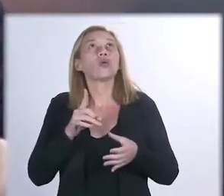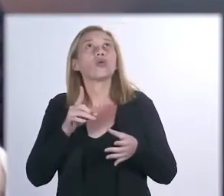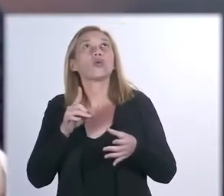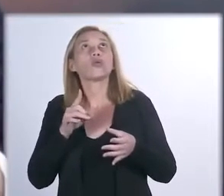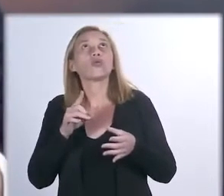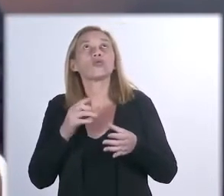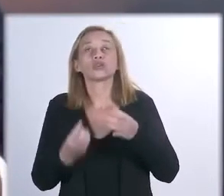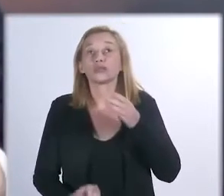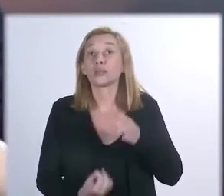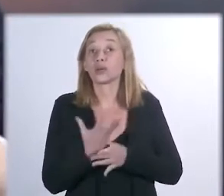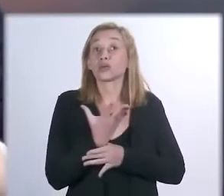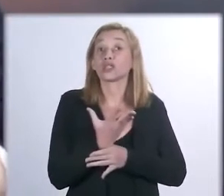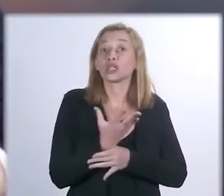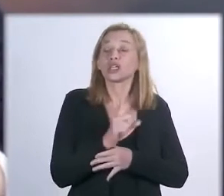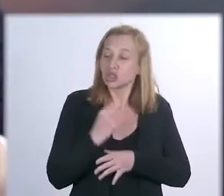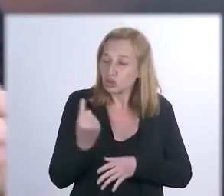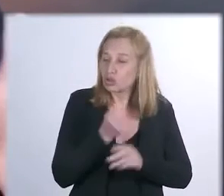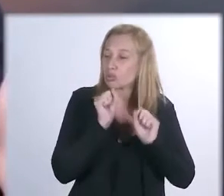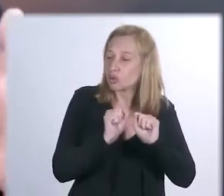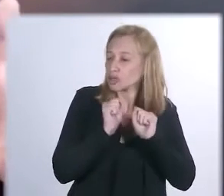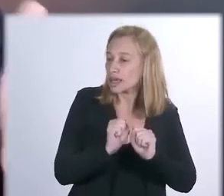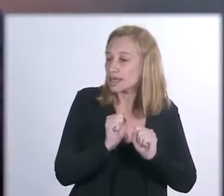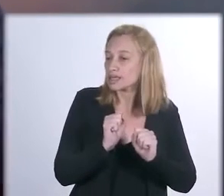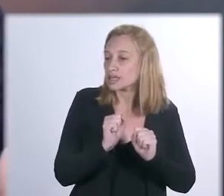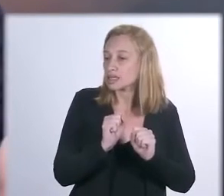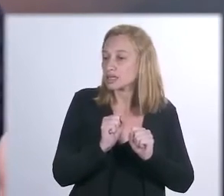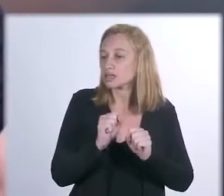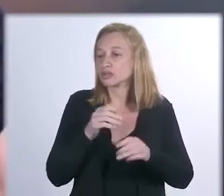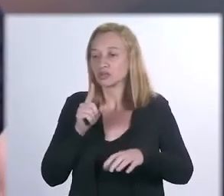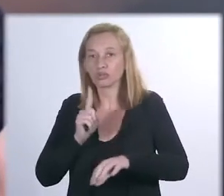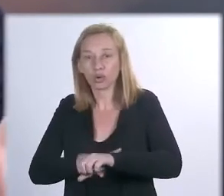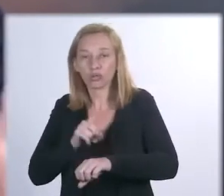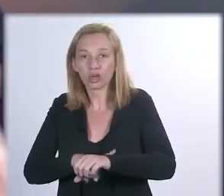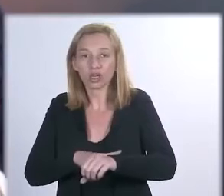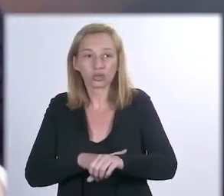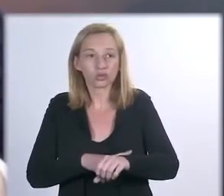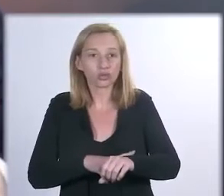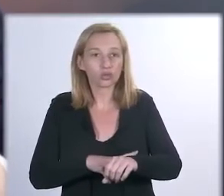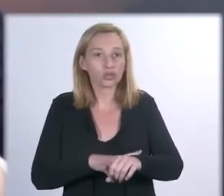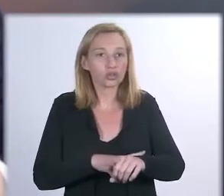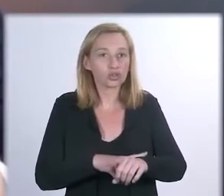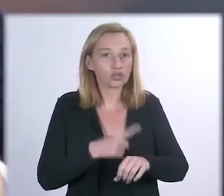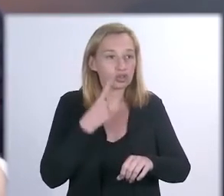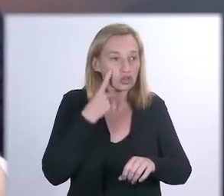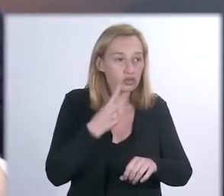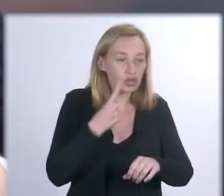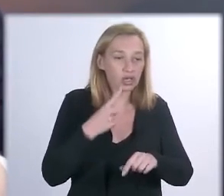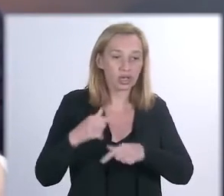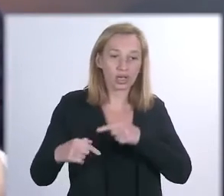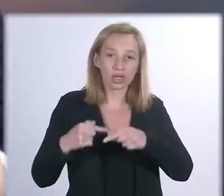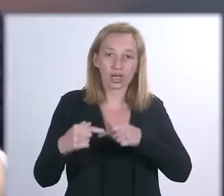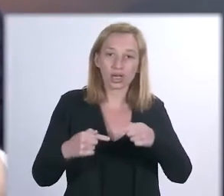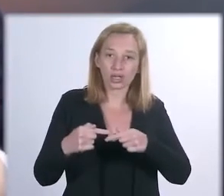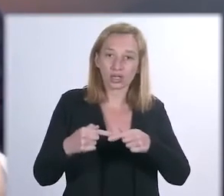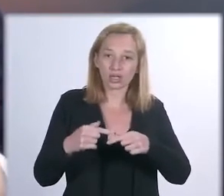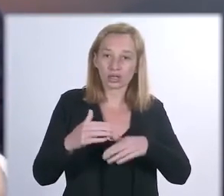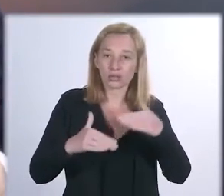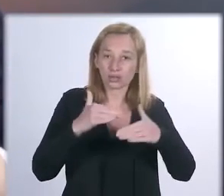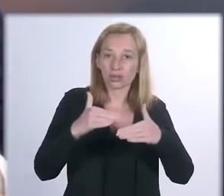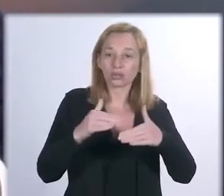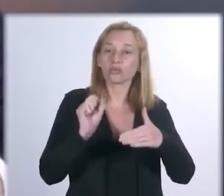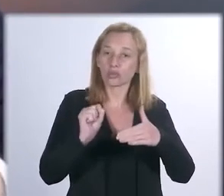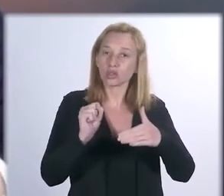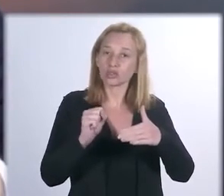nós pudéssemos, então, a partir do momento que identificarmos essa alteração genética, nós pudéssemos, então, fazer a prevenção do